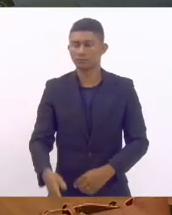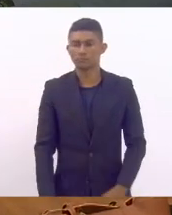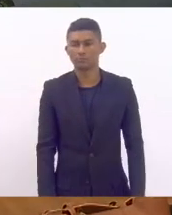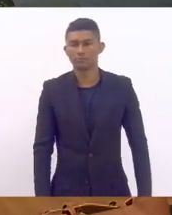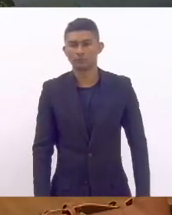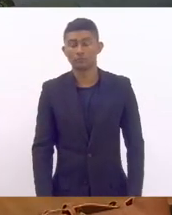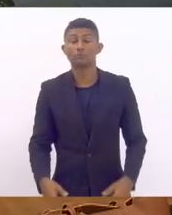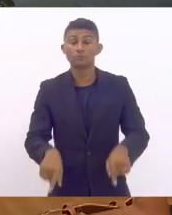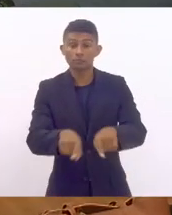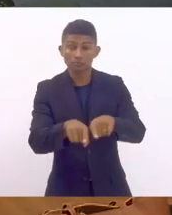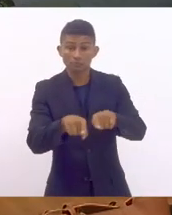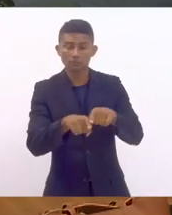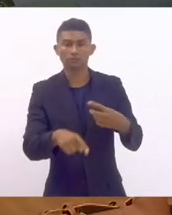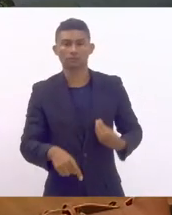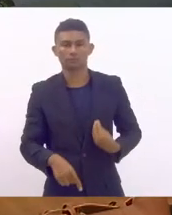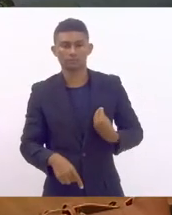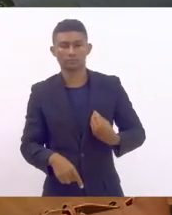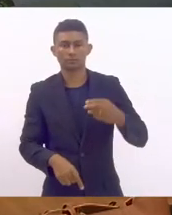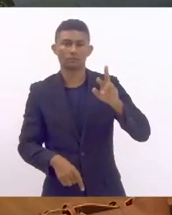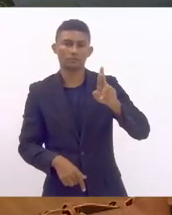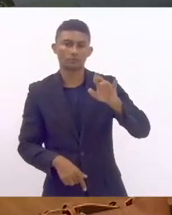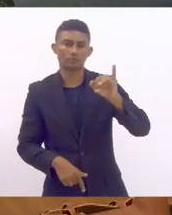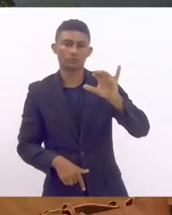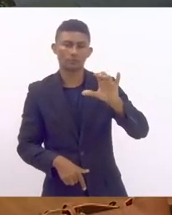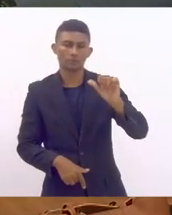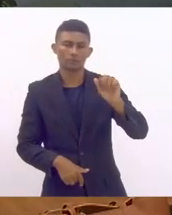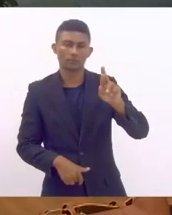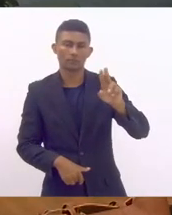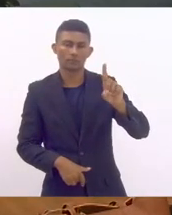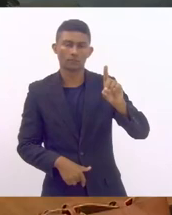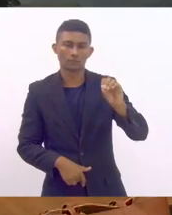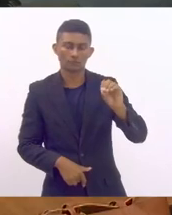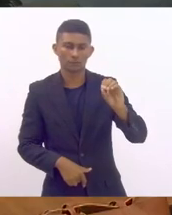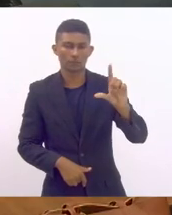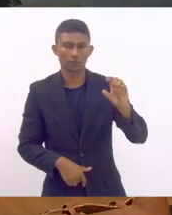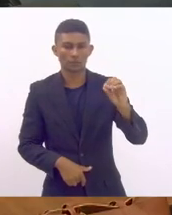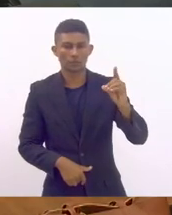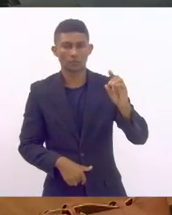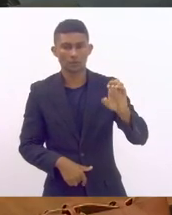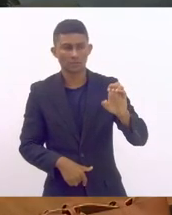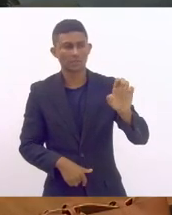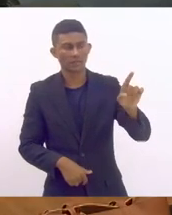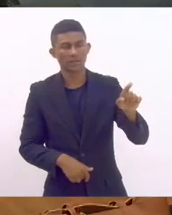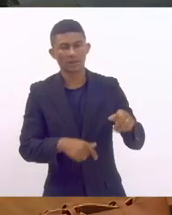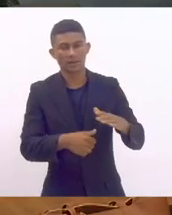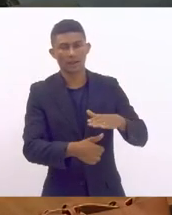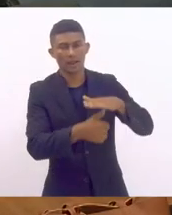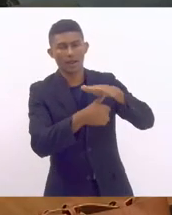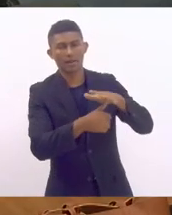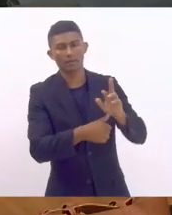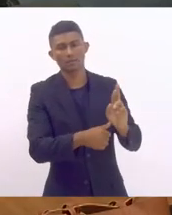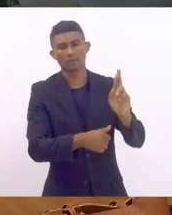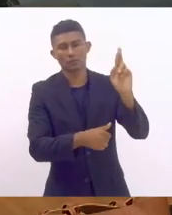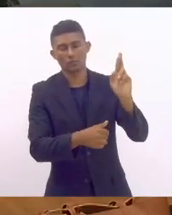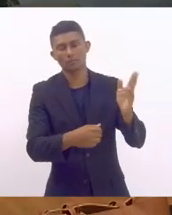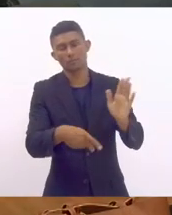está presente também Ricardo Lodi um jeito toda nossa querida UERJ